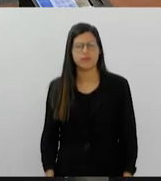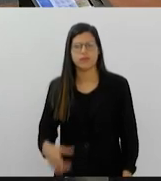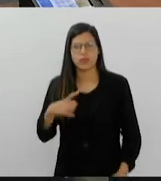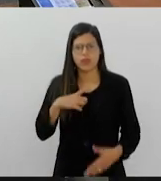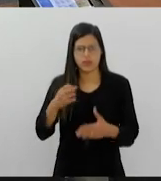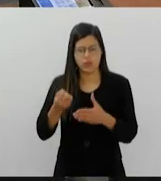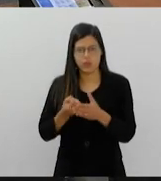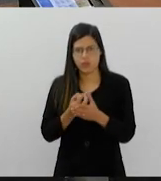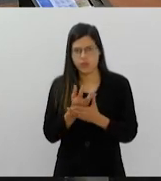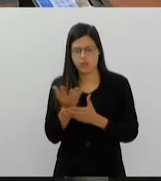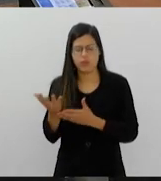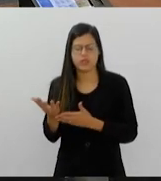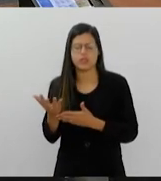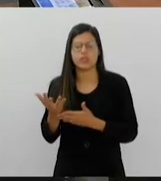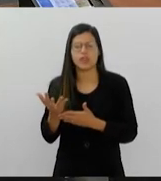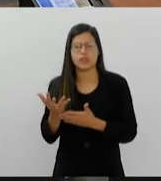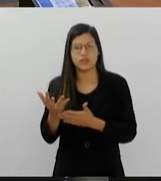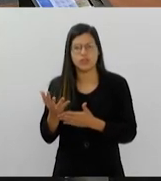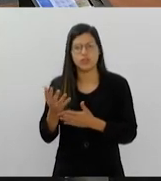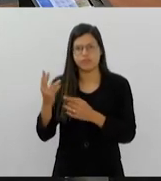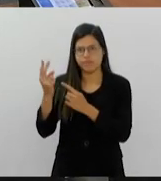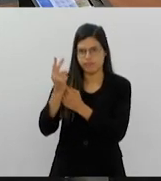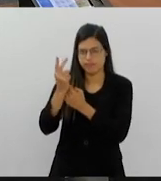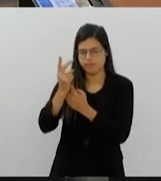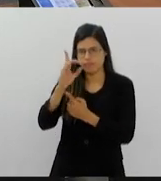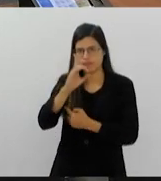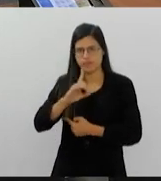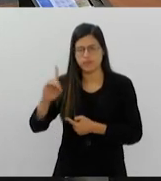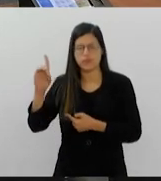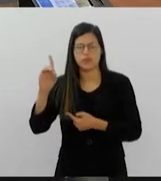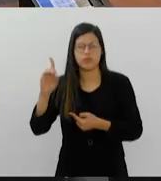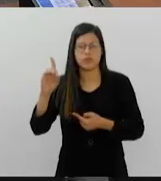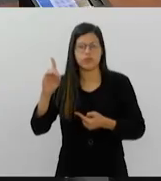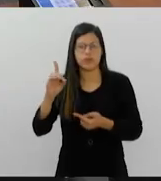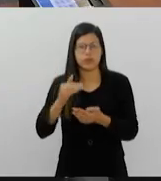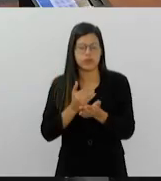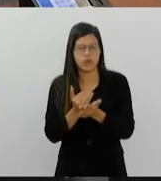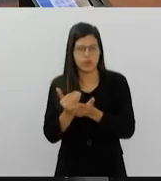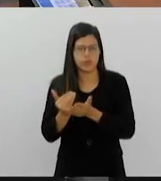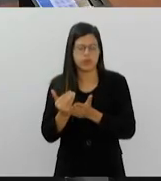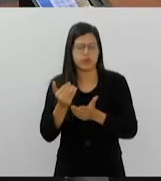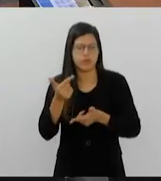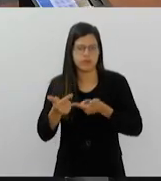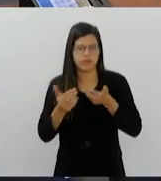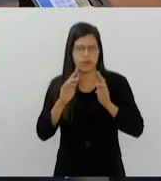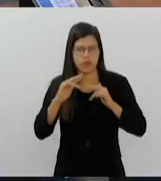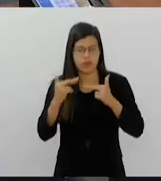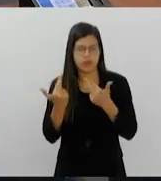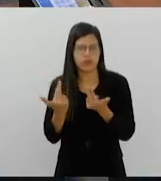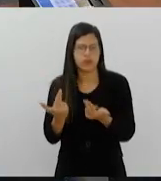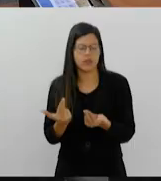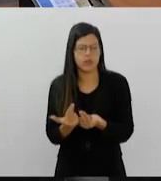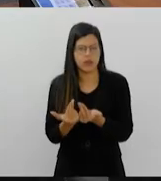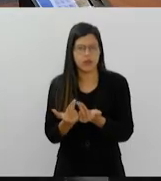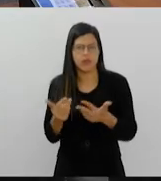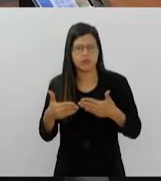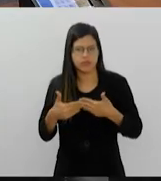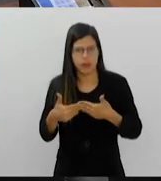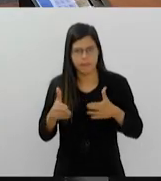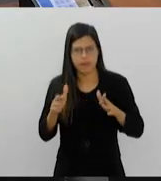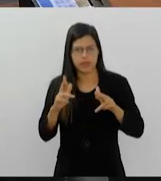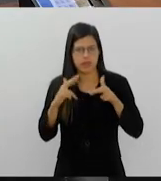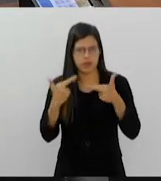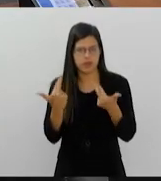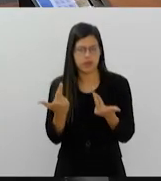Havendo número legal e sob a proteção de Deus, iniciamos os nossos trabalhos. Está aberta a